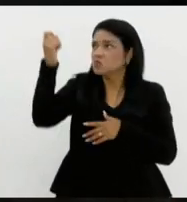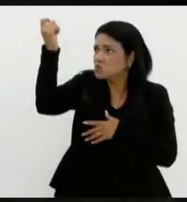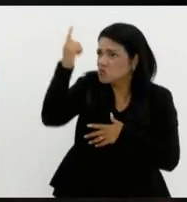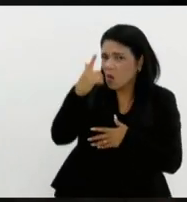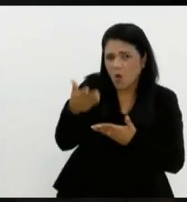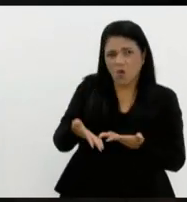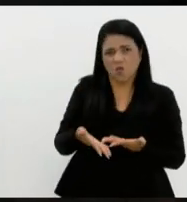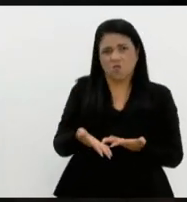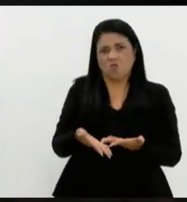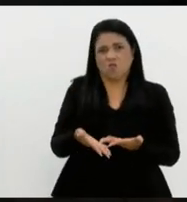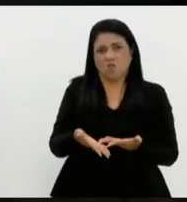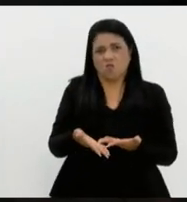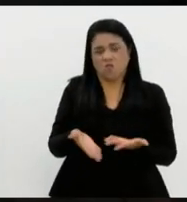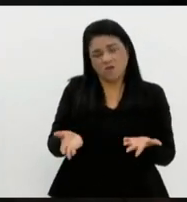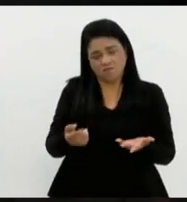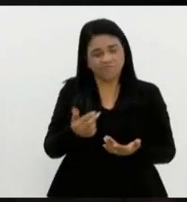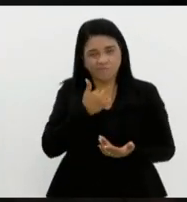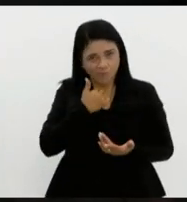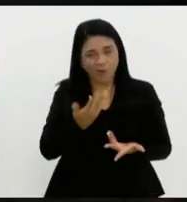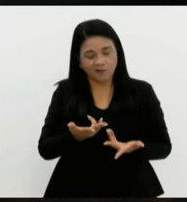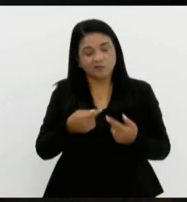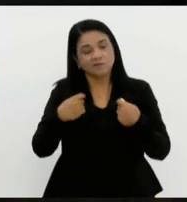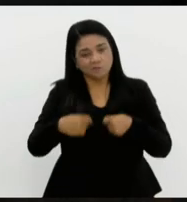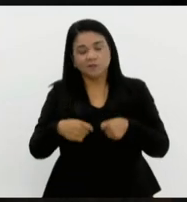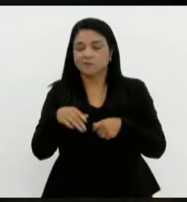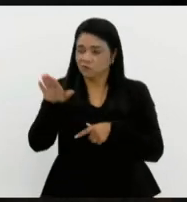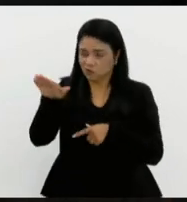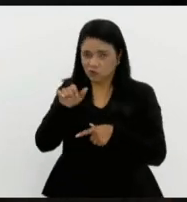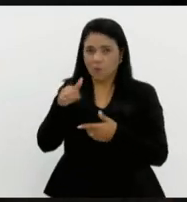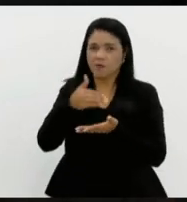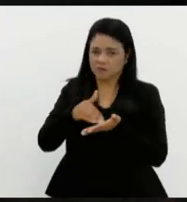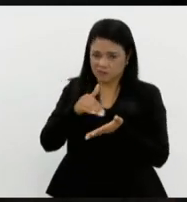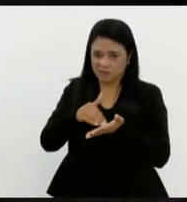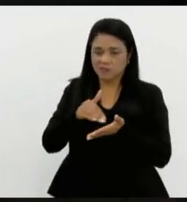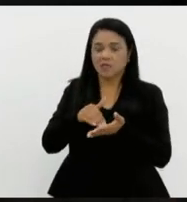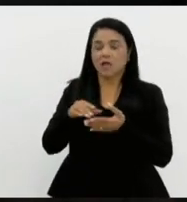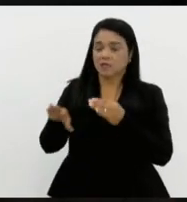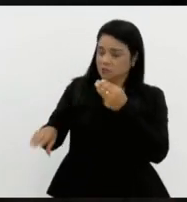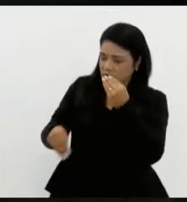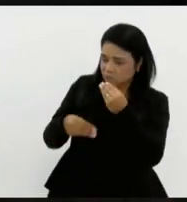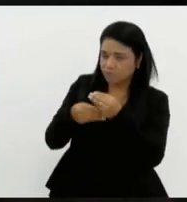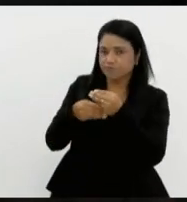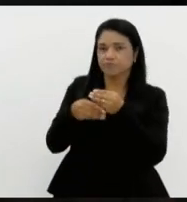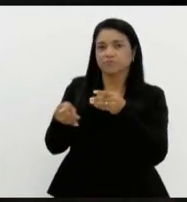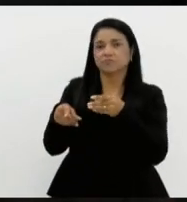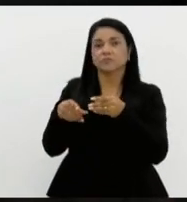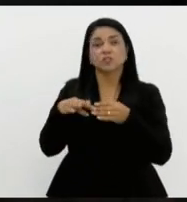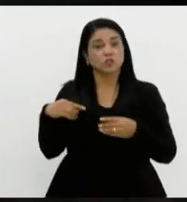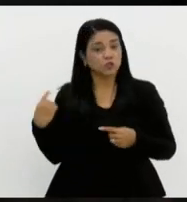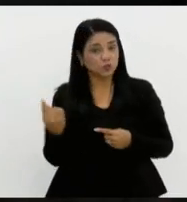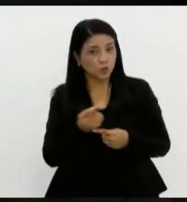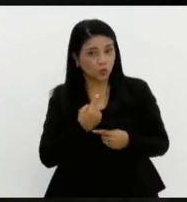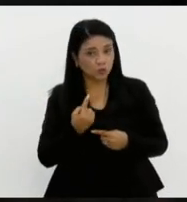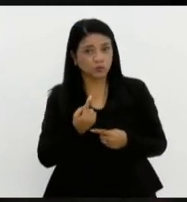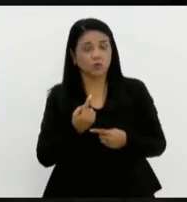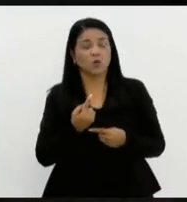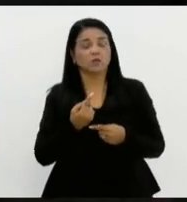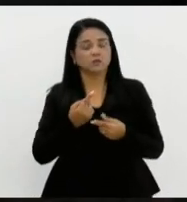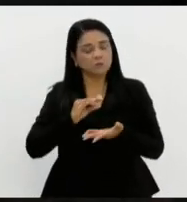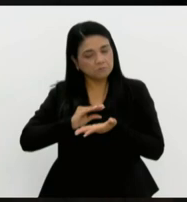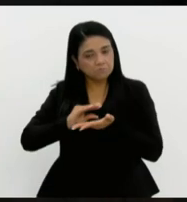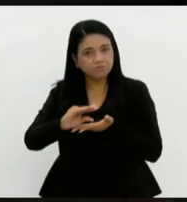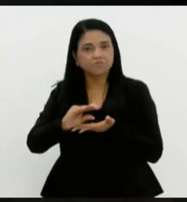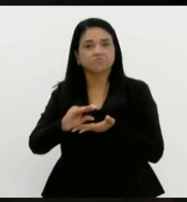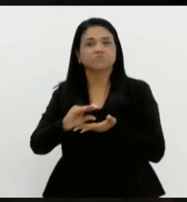estou me filiando a vossas excelências de chamá-la aqui. Voltar se necessário for, com a anuência de toda a casa, a gente disponibiliza o orçamento e a